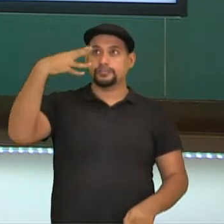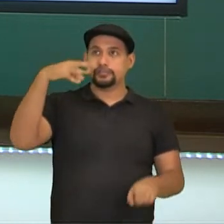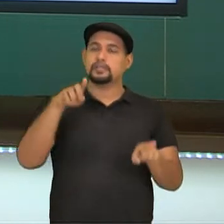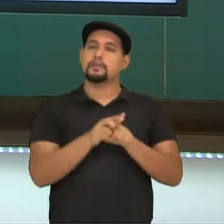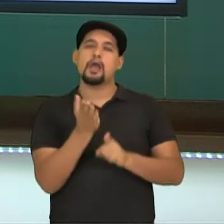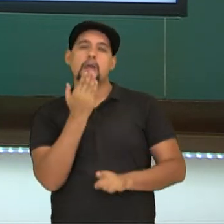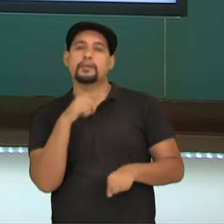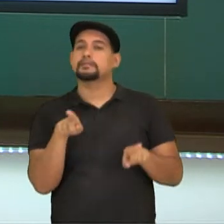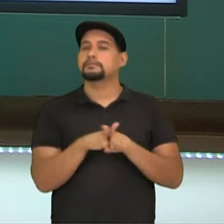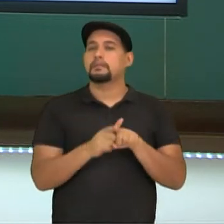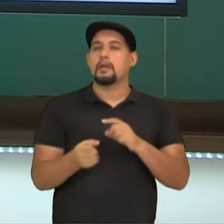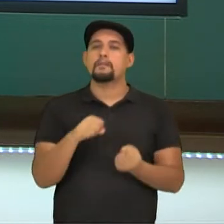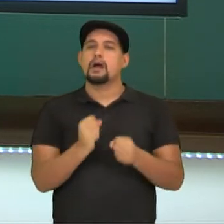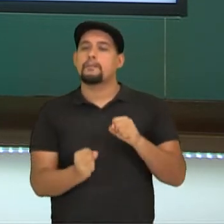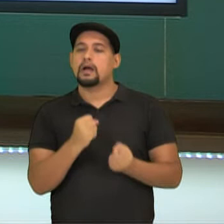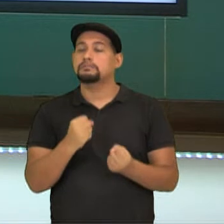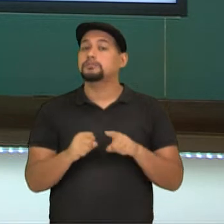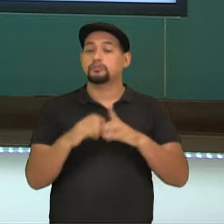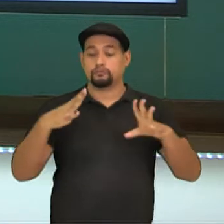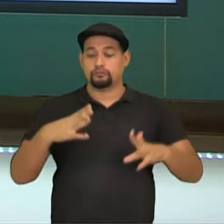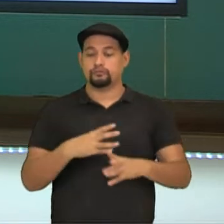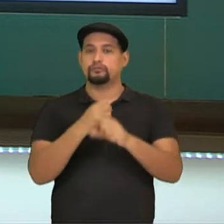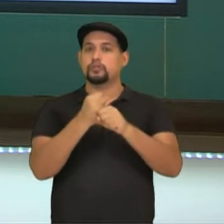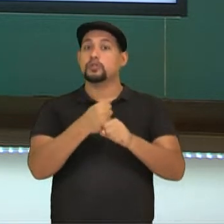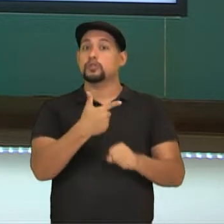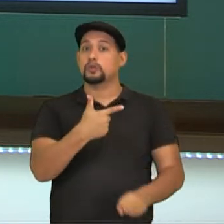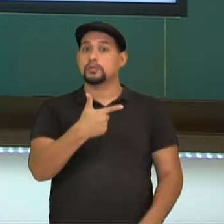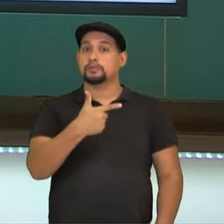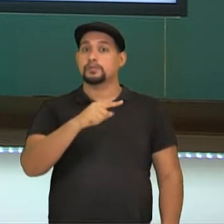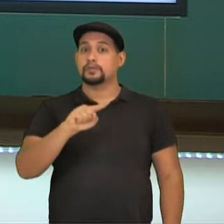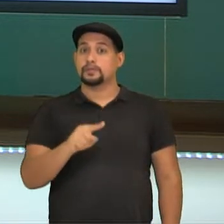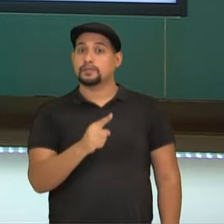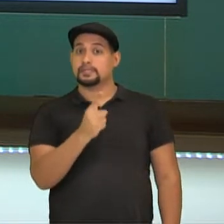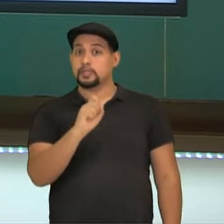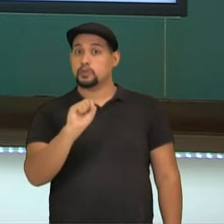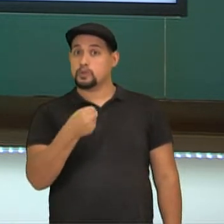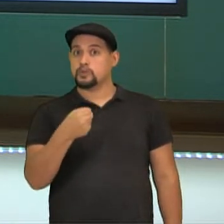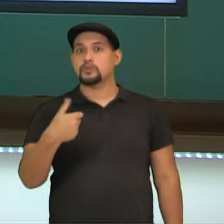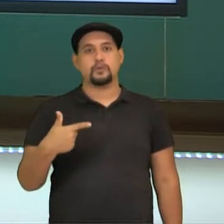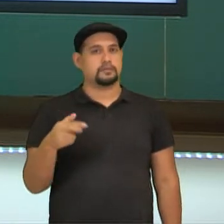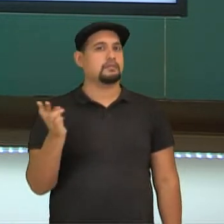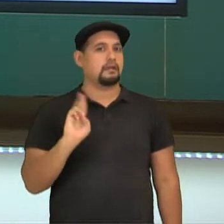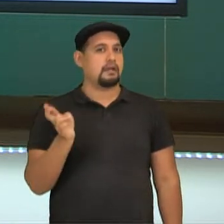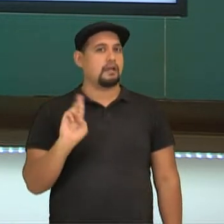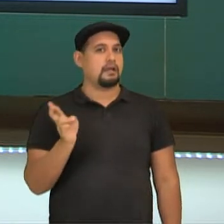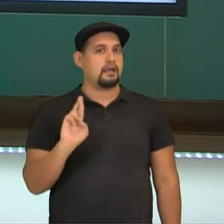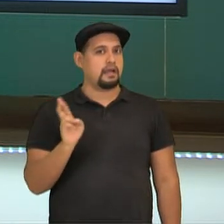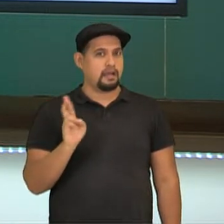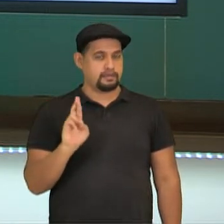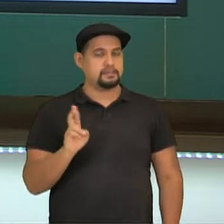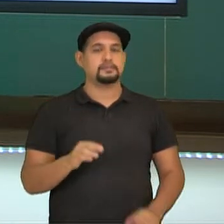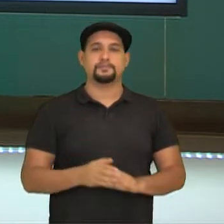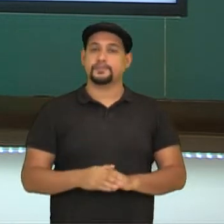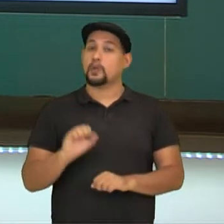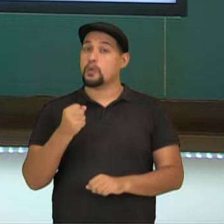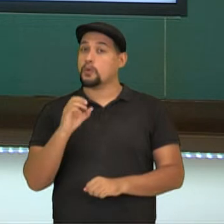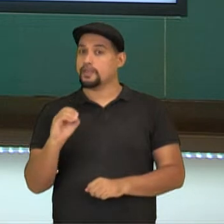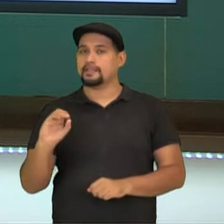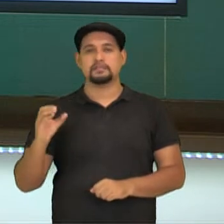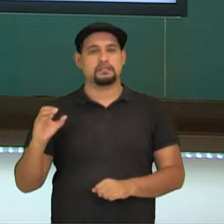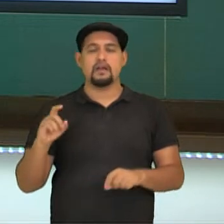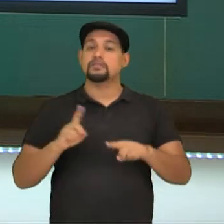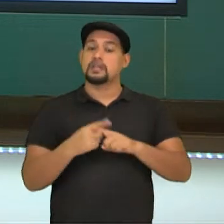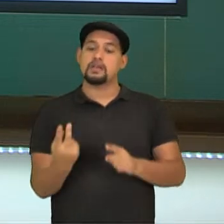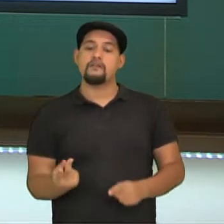alimentação e transporte. Somando todas elas, 2.182. e 80 centavos. Eu vou pegar